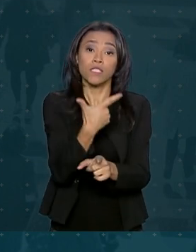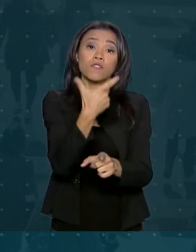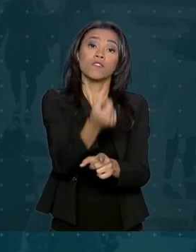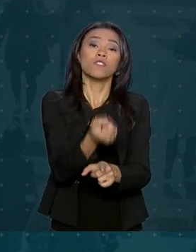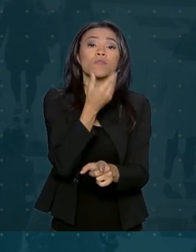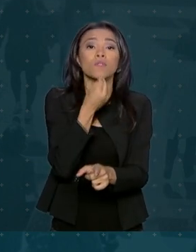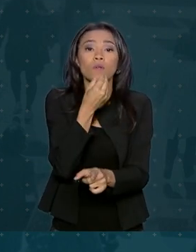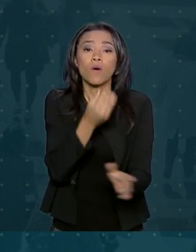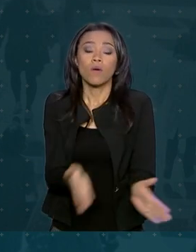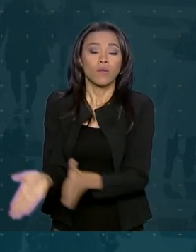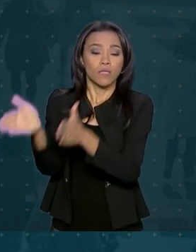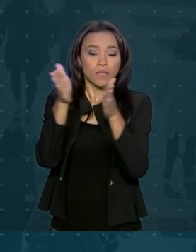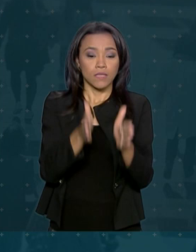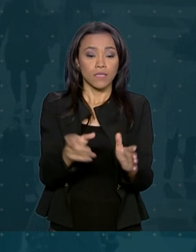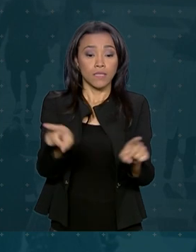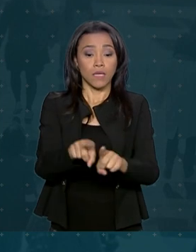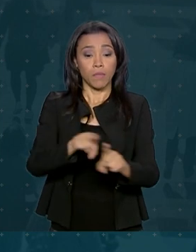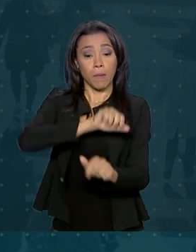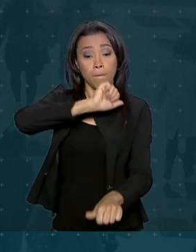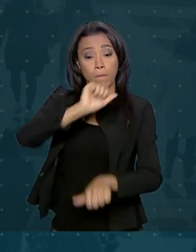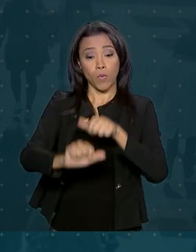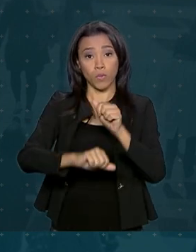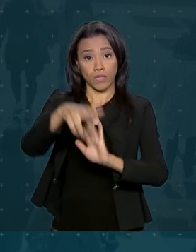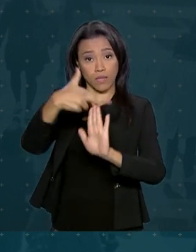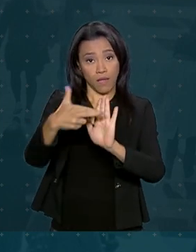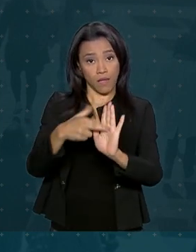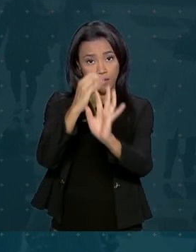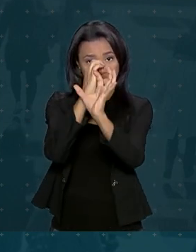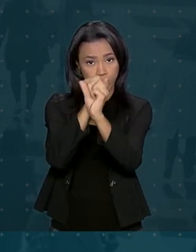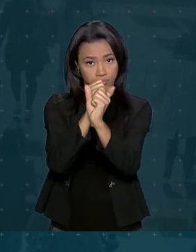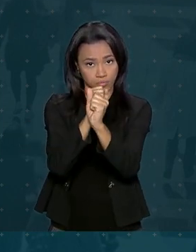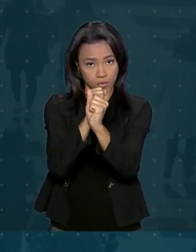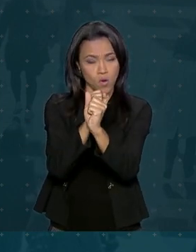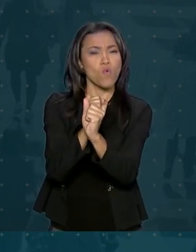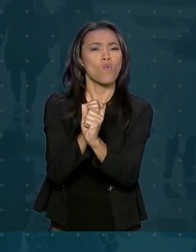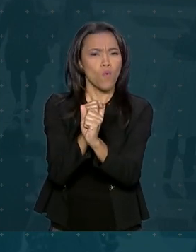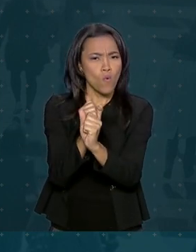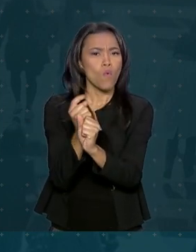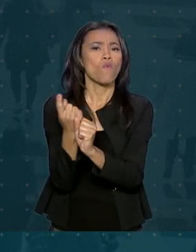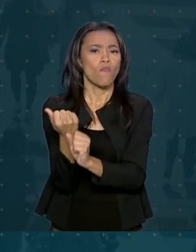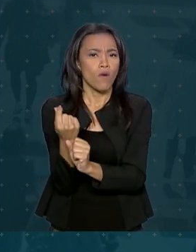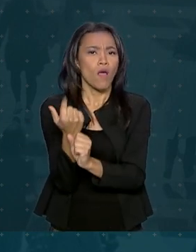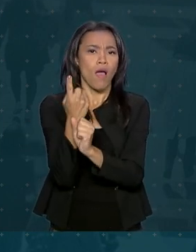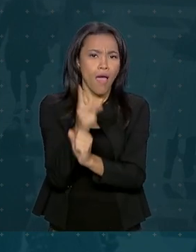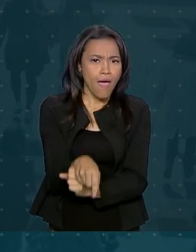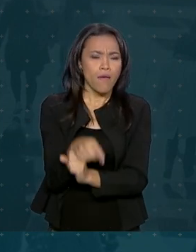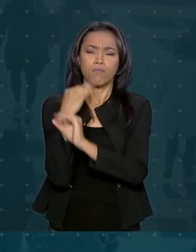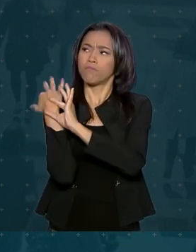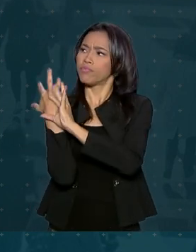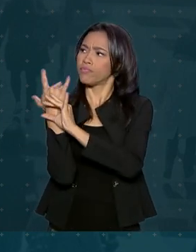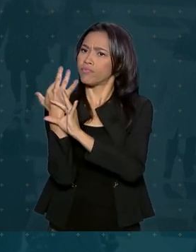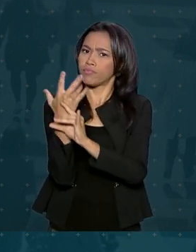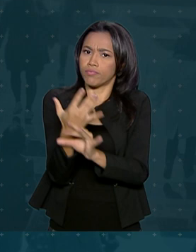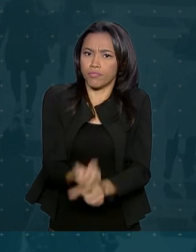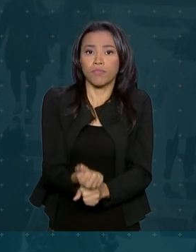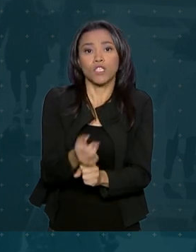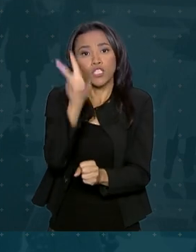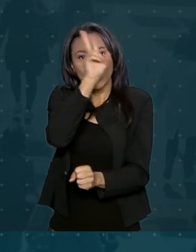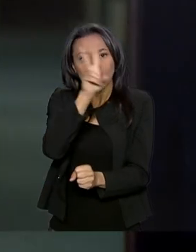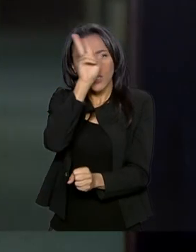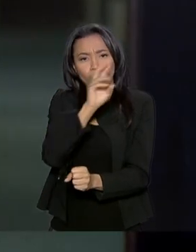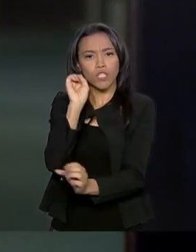Muda também a forma de cálculo da aposentadoria. O valor será baseado na média de todo o histórico de contribuições do